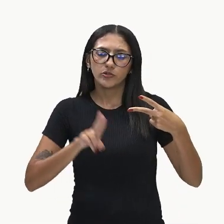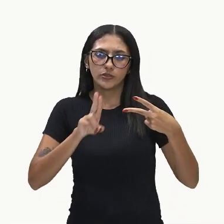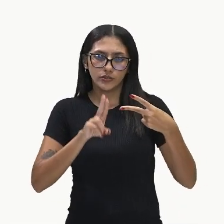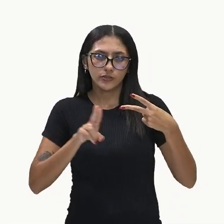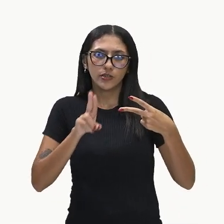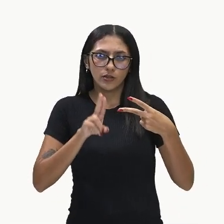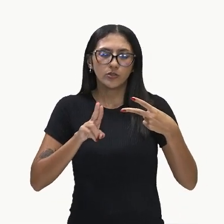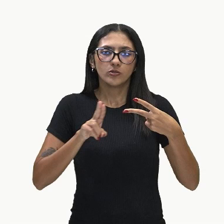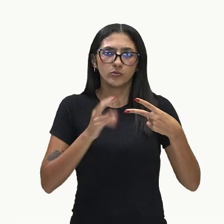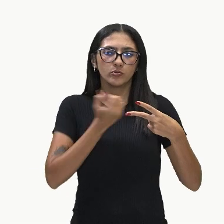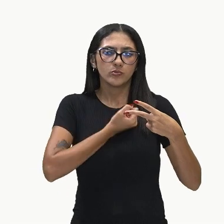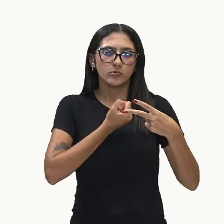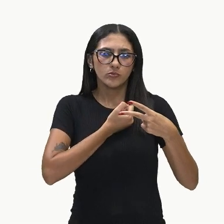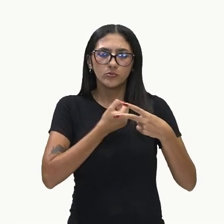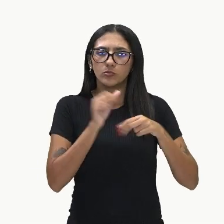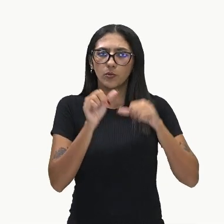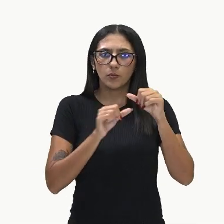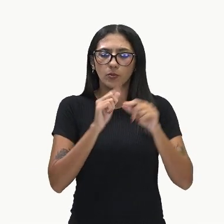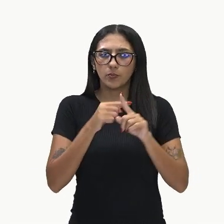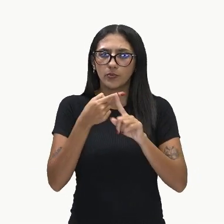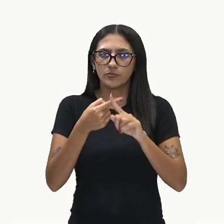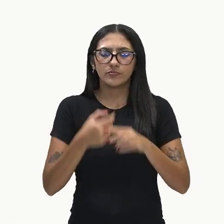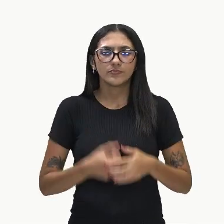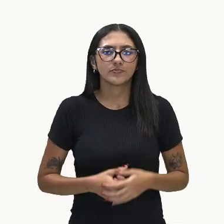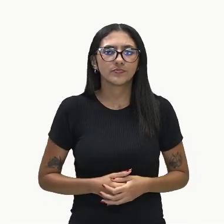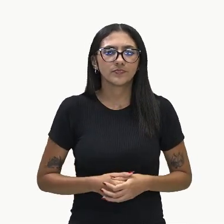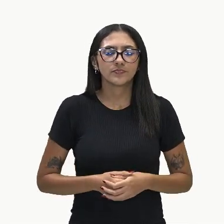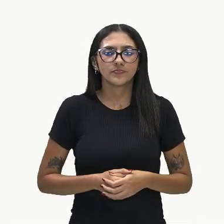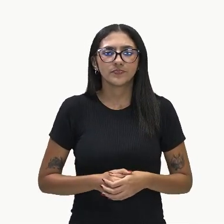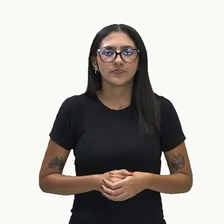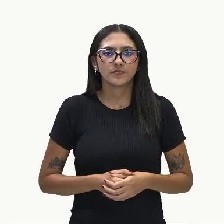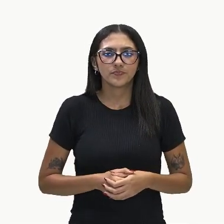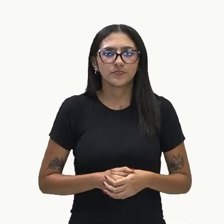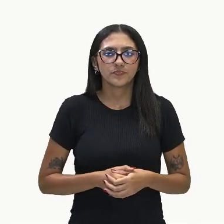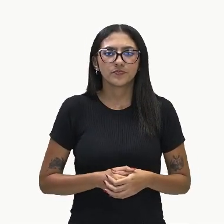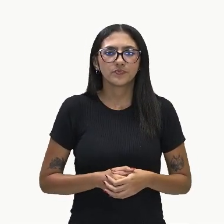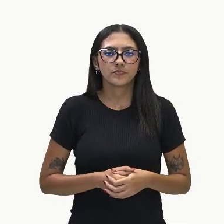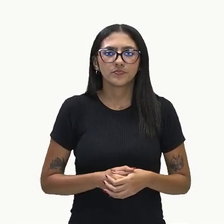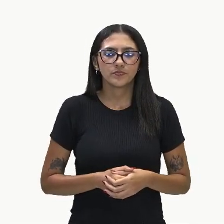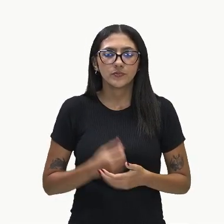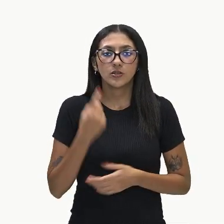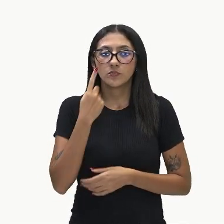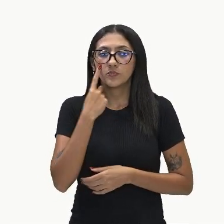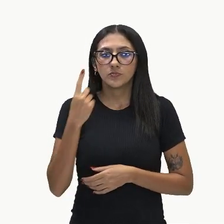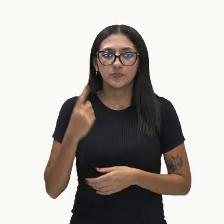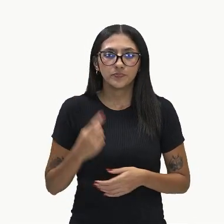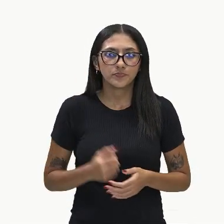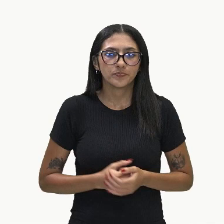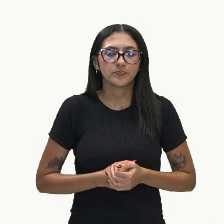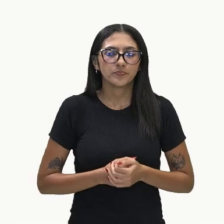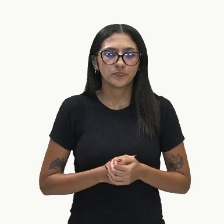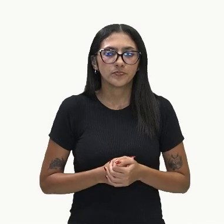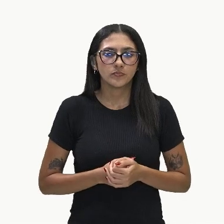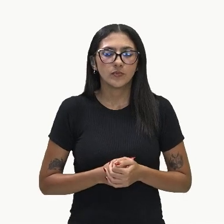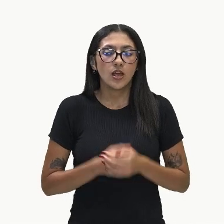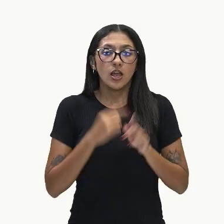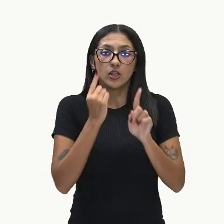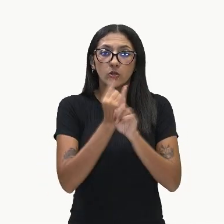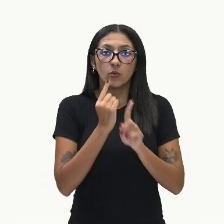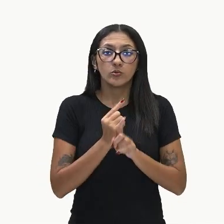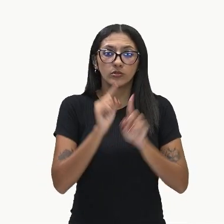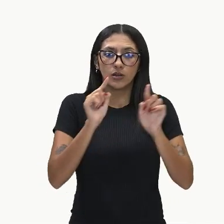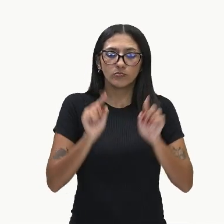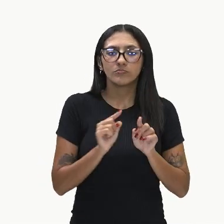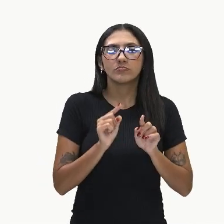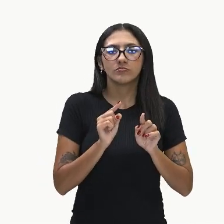da adição. Consideremos as situações, determinar a solução x e y,